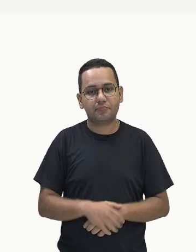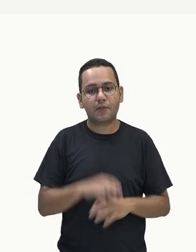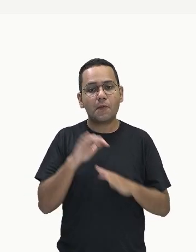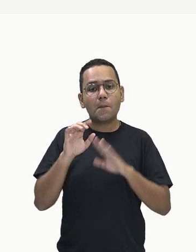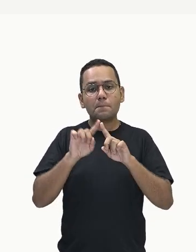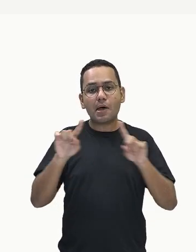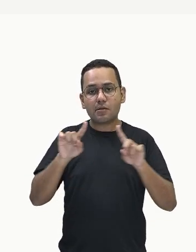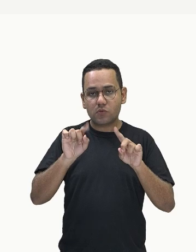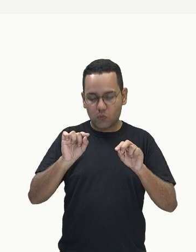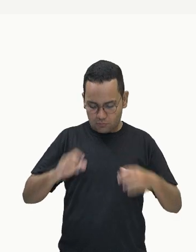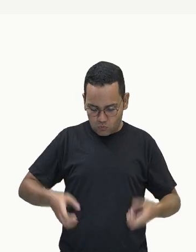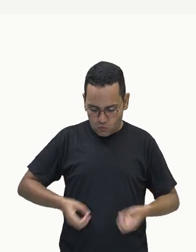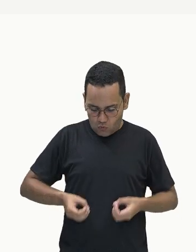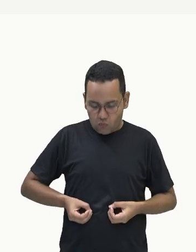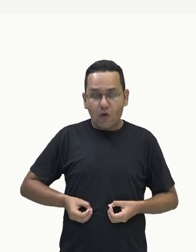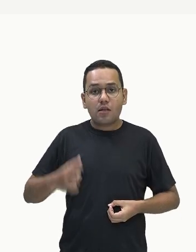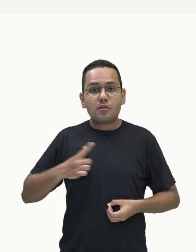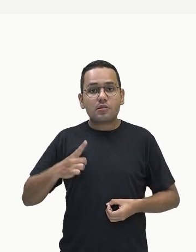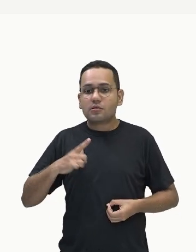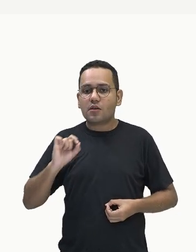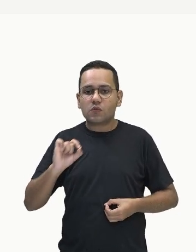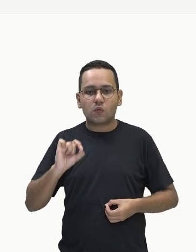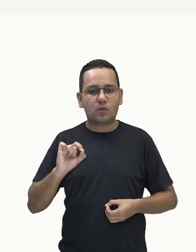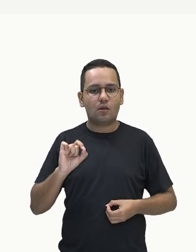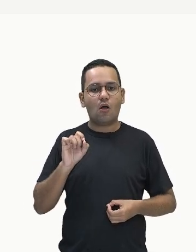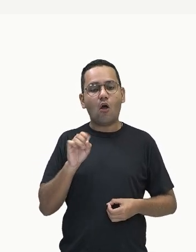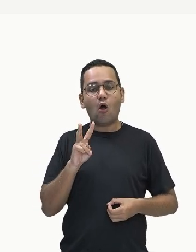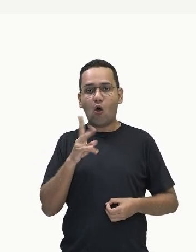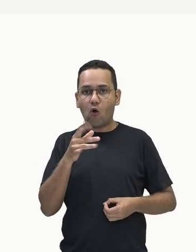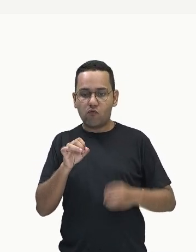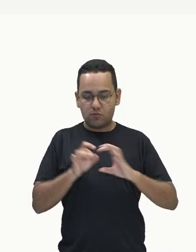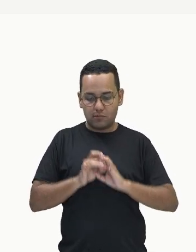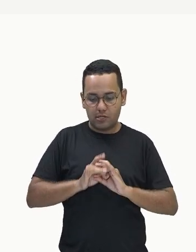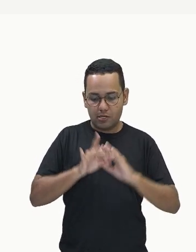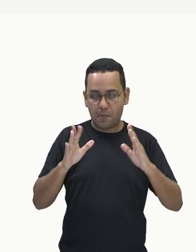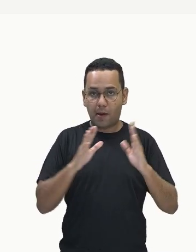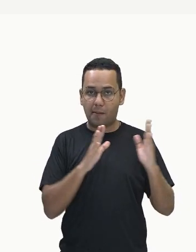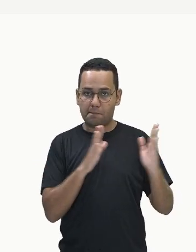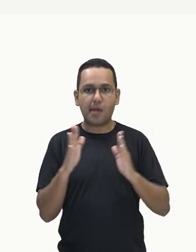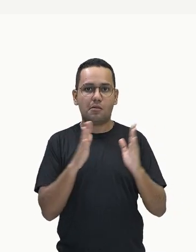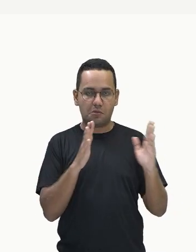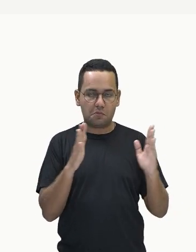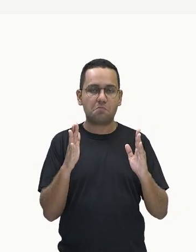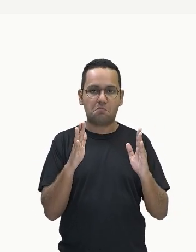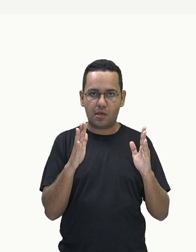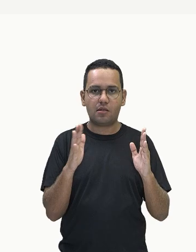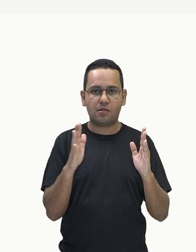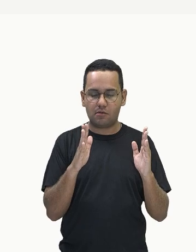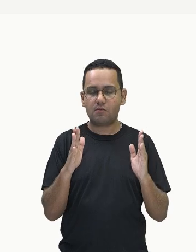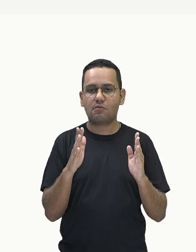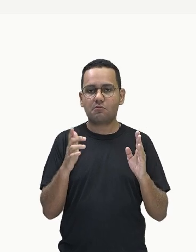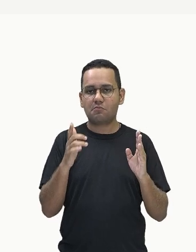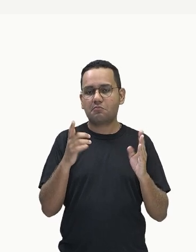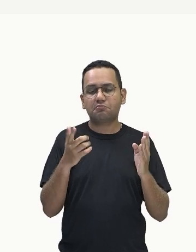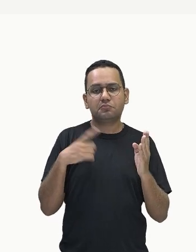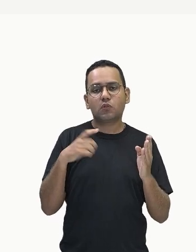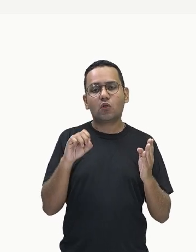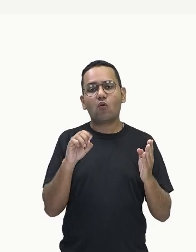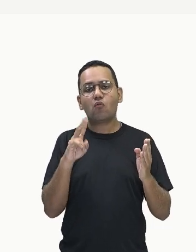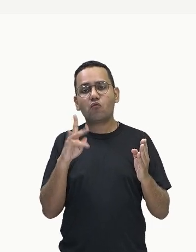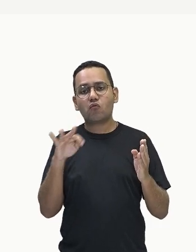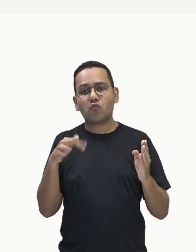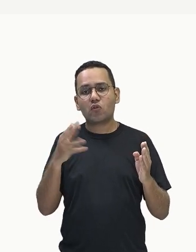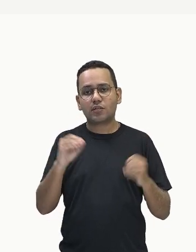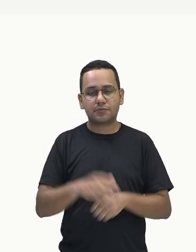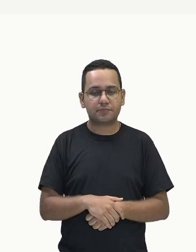liberam os óvulos durante o processo de ovulação, tá? Então, num processo